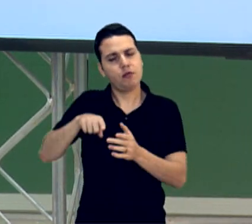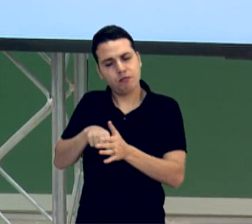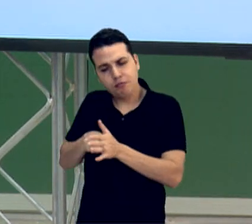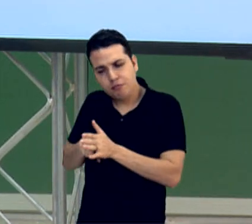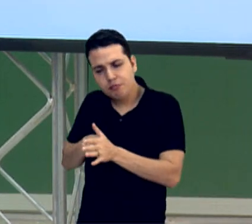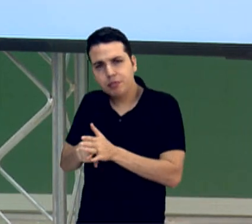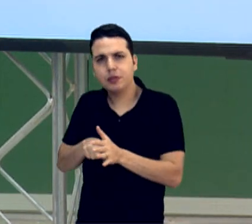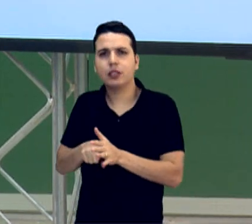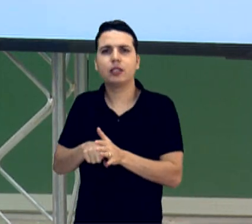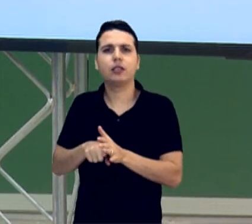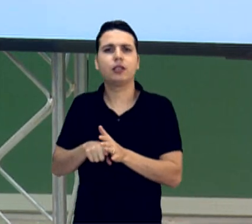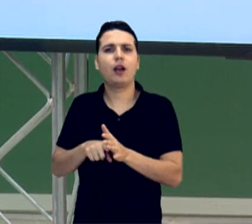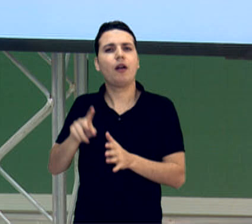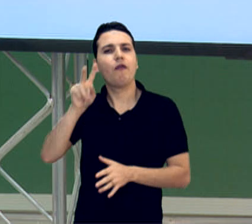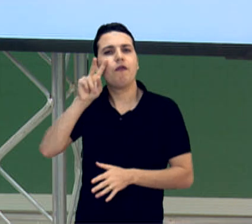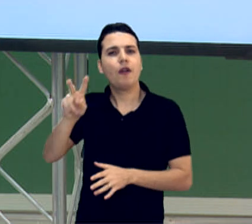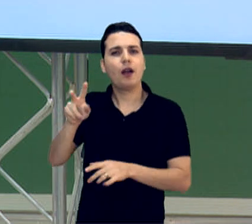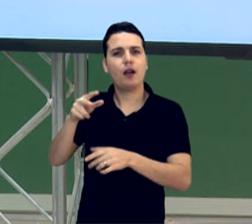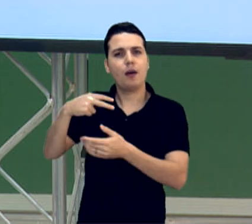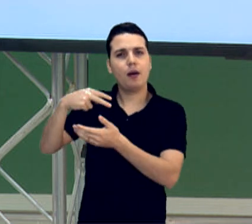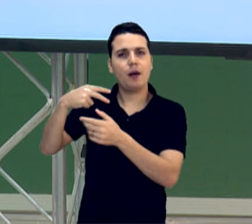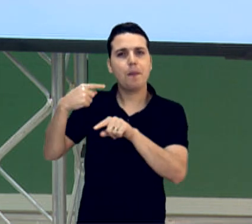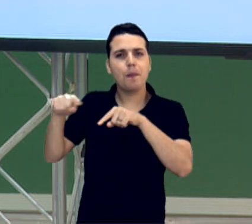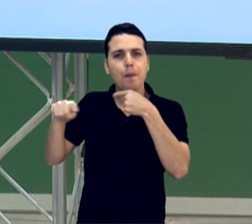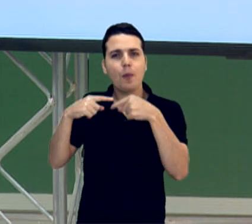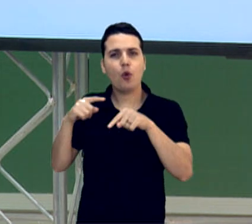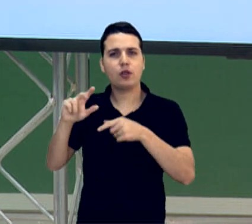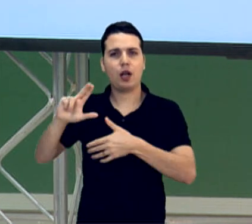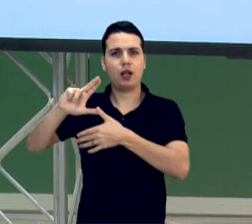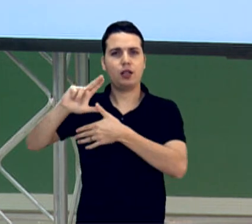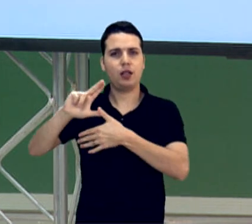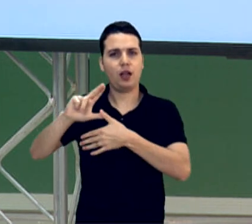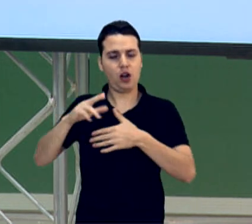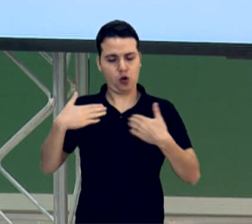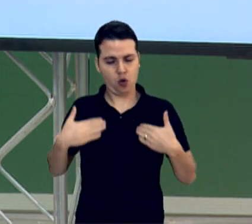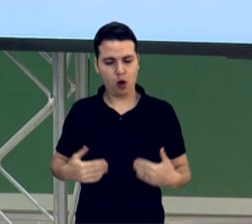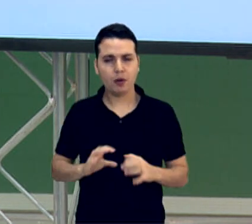ouçam músicas latinas e soltem o corpinho,